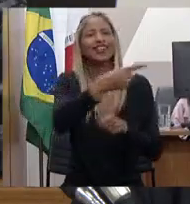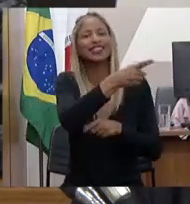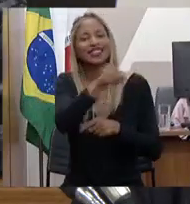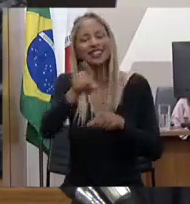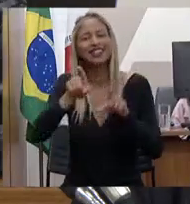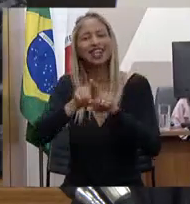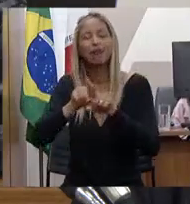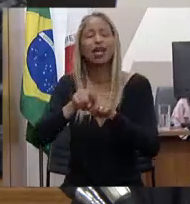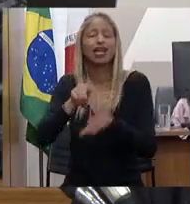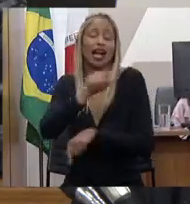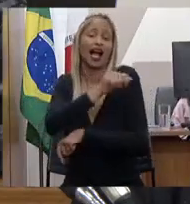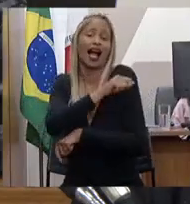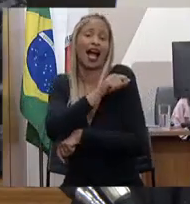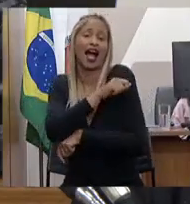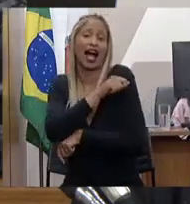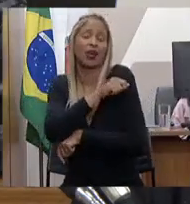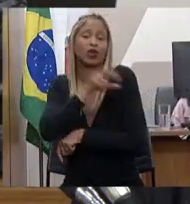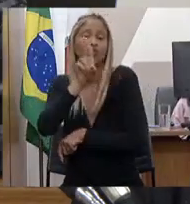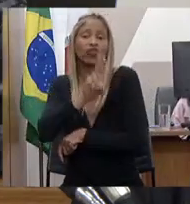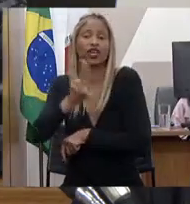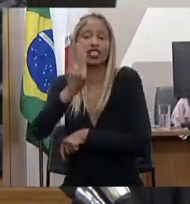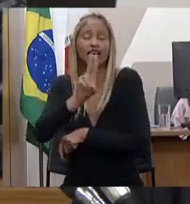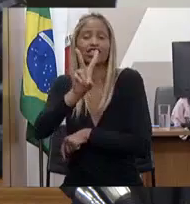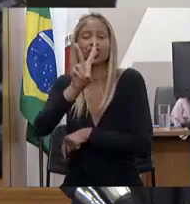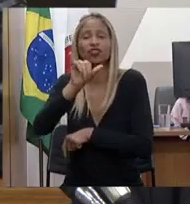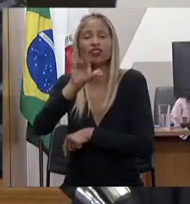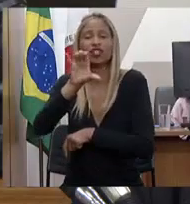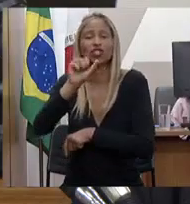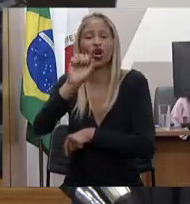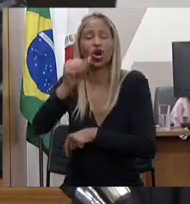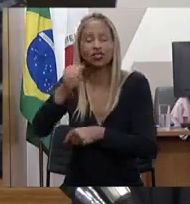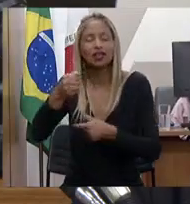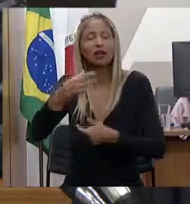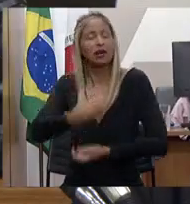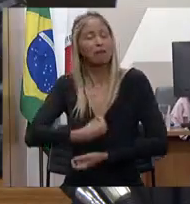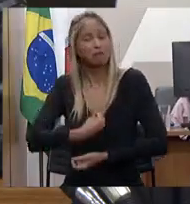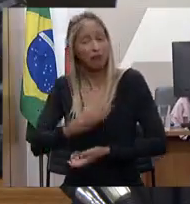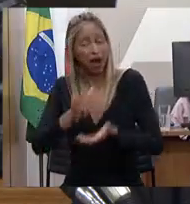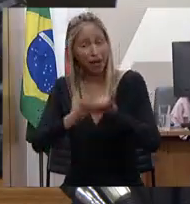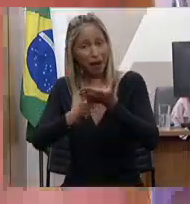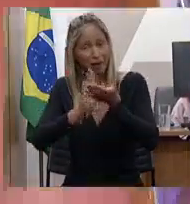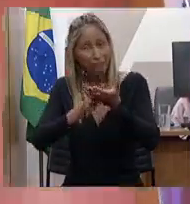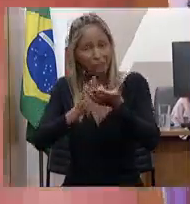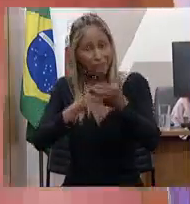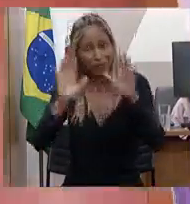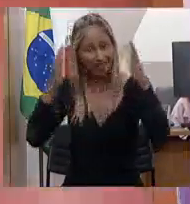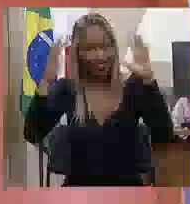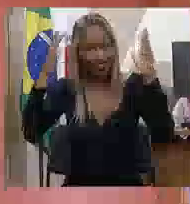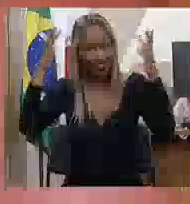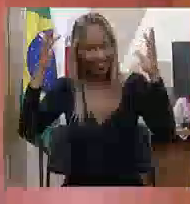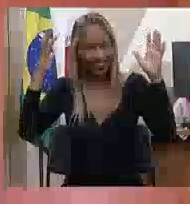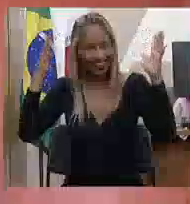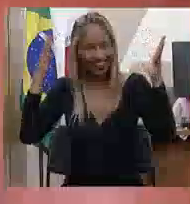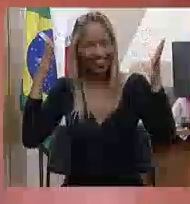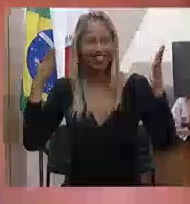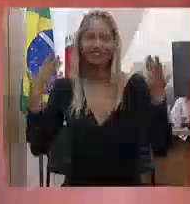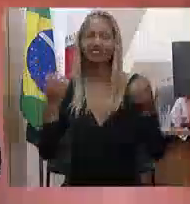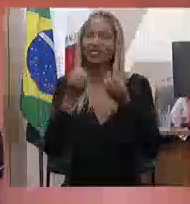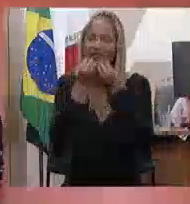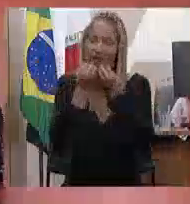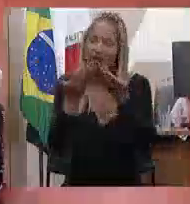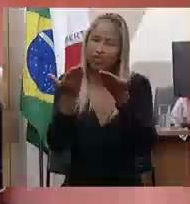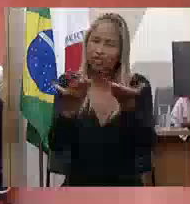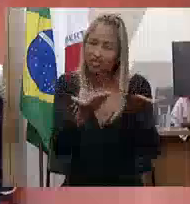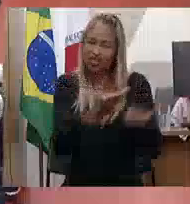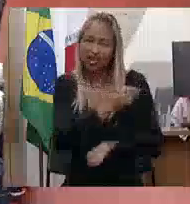através dos estudantes da Universidade de Viçosa que nos brendam aí com a presença muita gentileza estão aqui